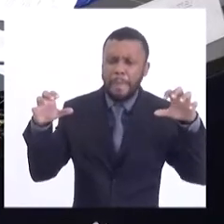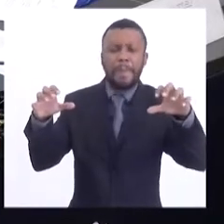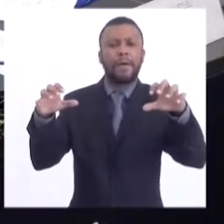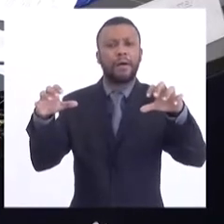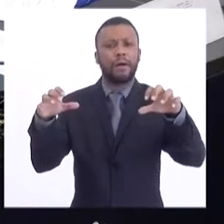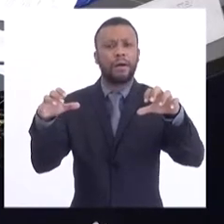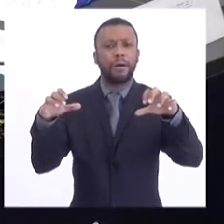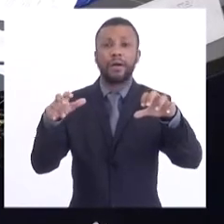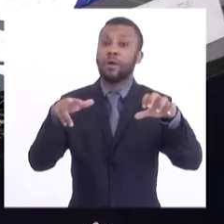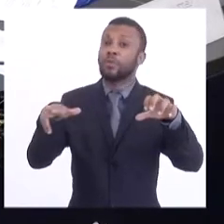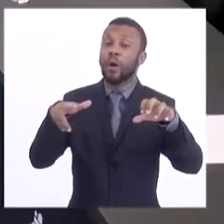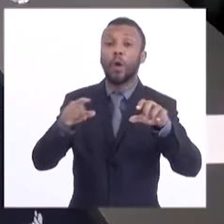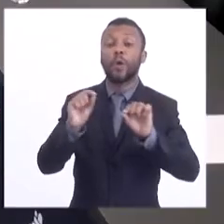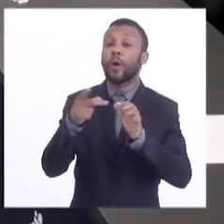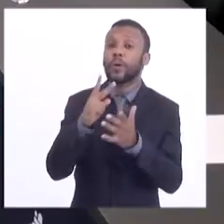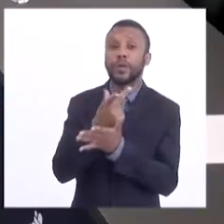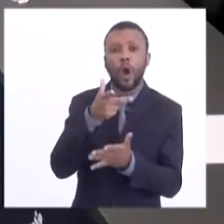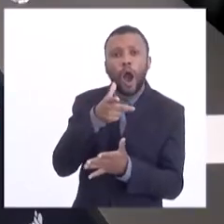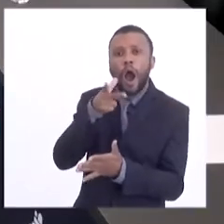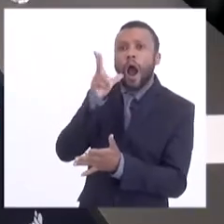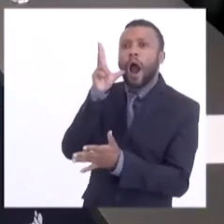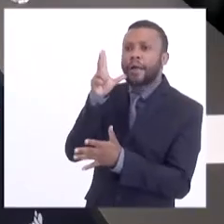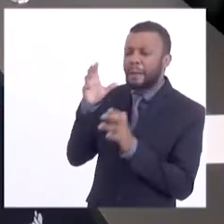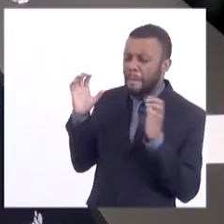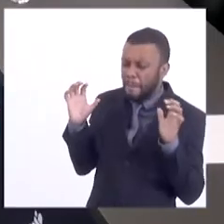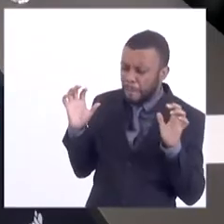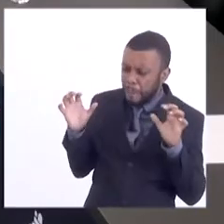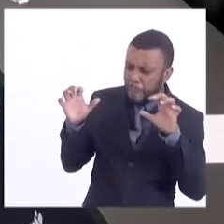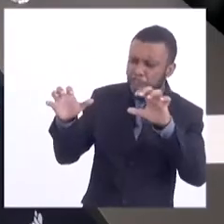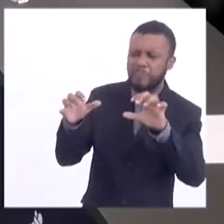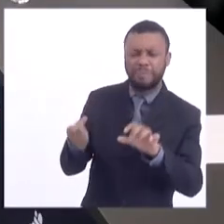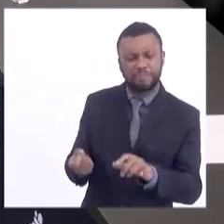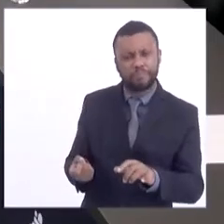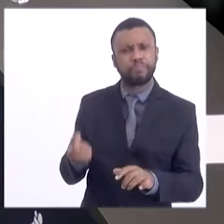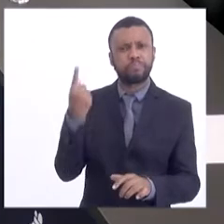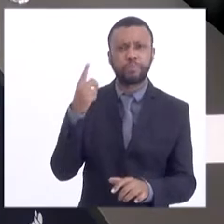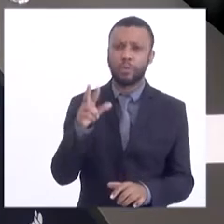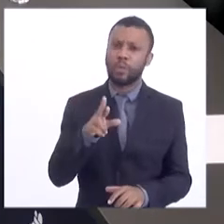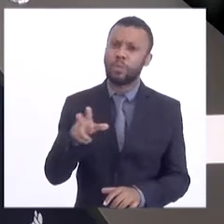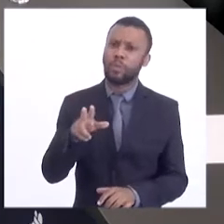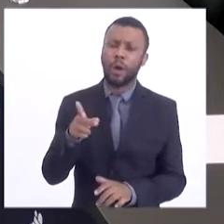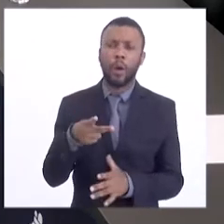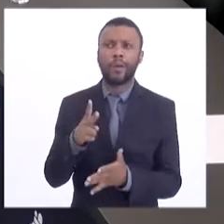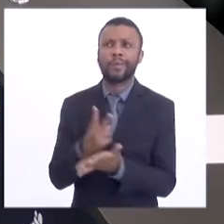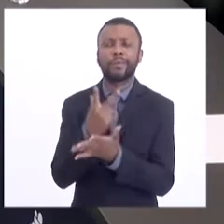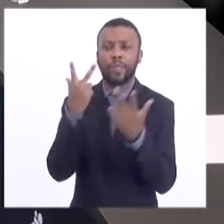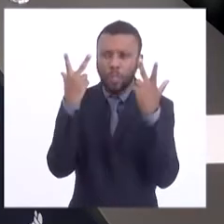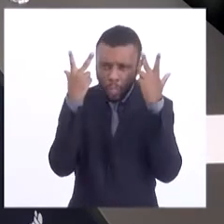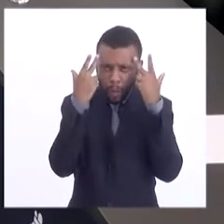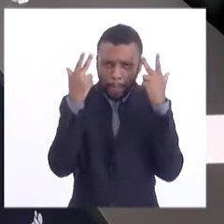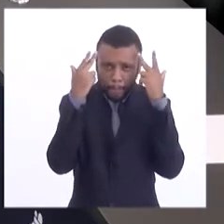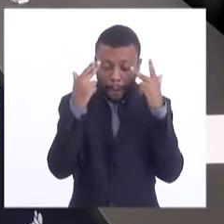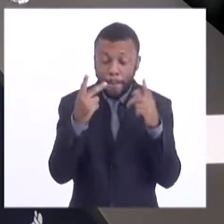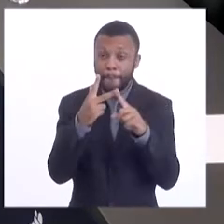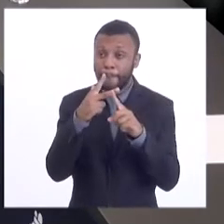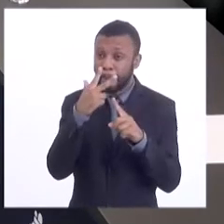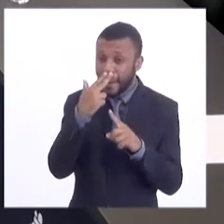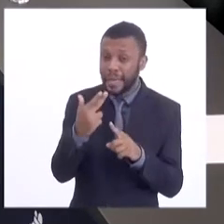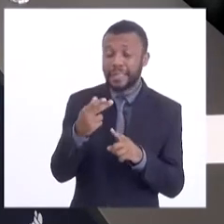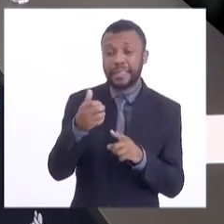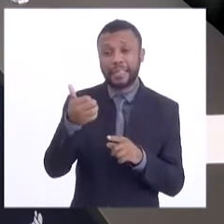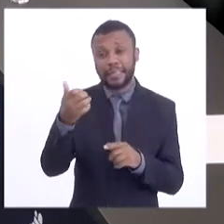desastre diante ontem que eu acho a a típica que agora tá acontecendo a casa da década